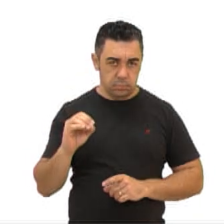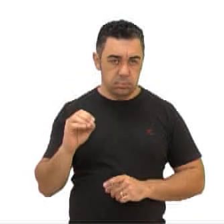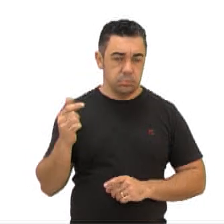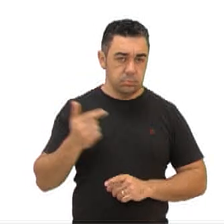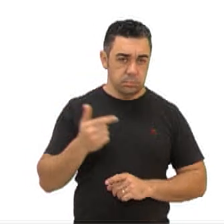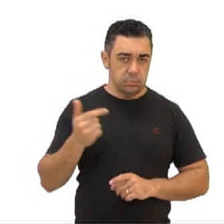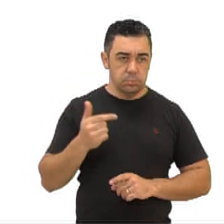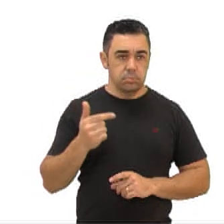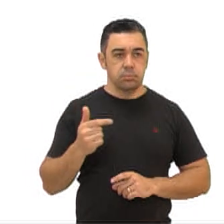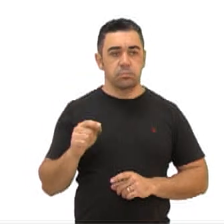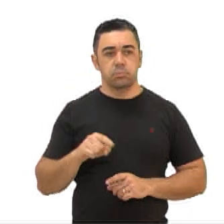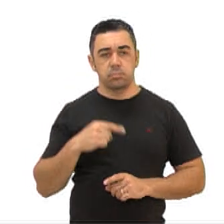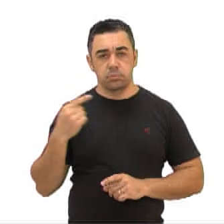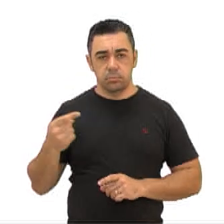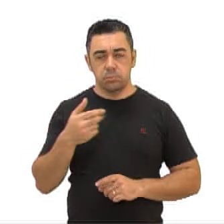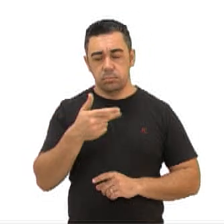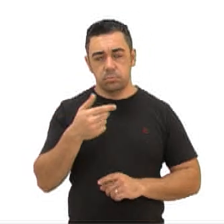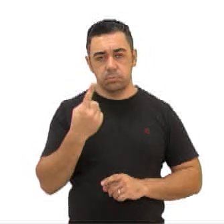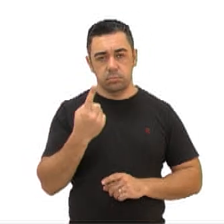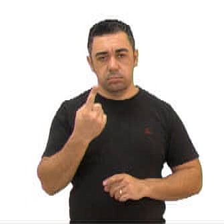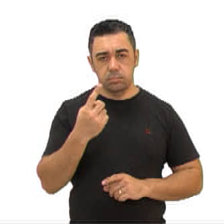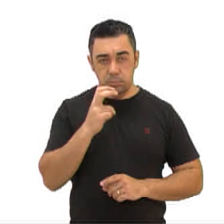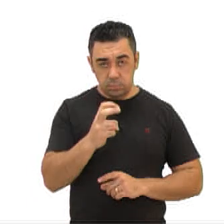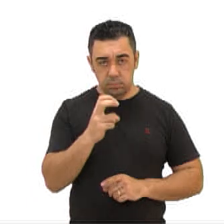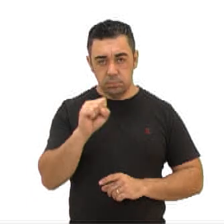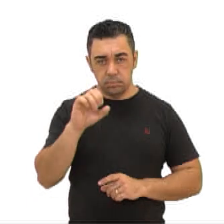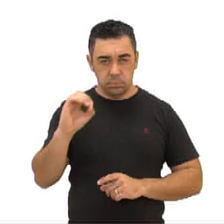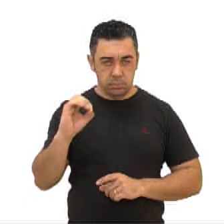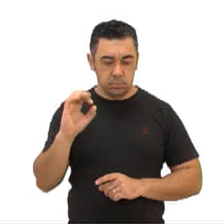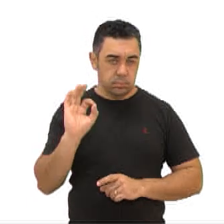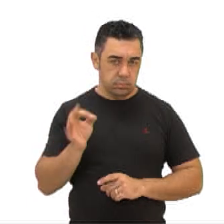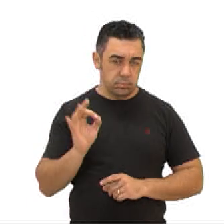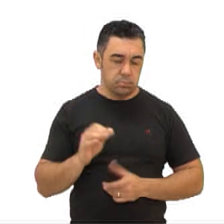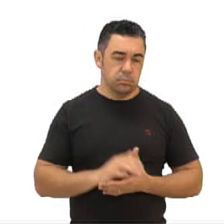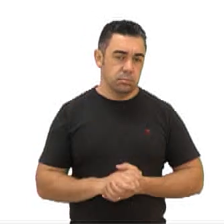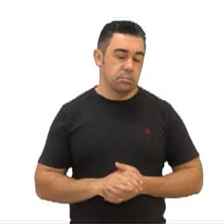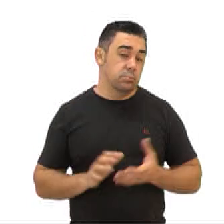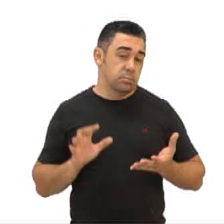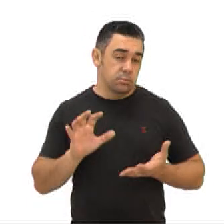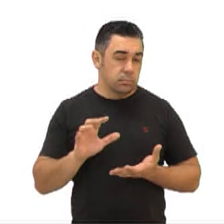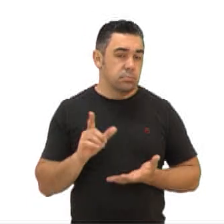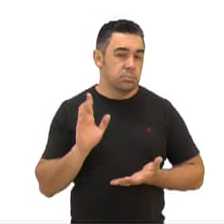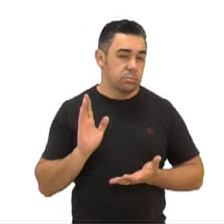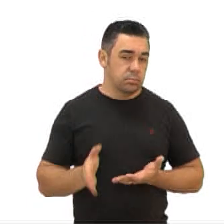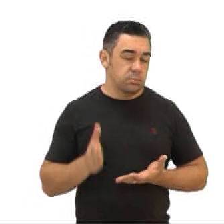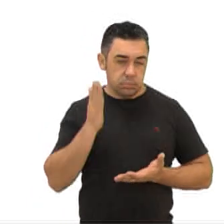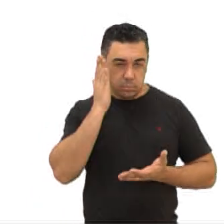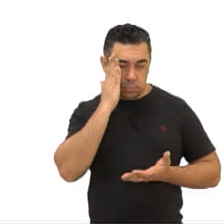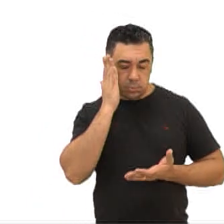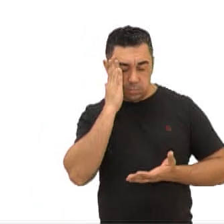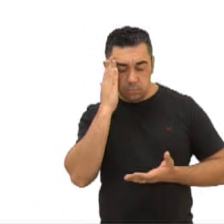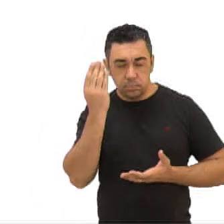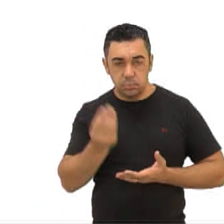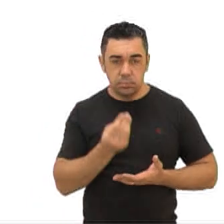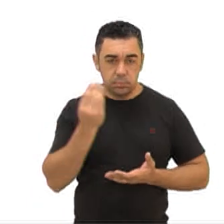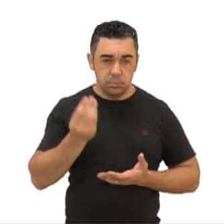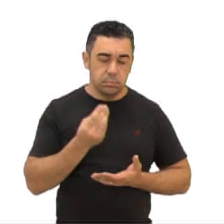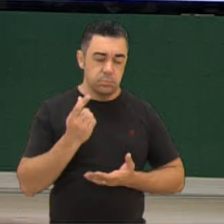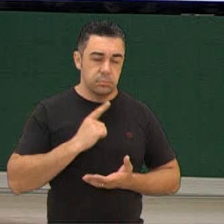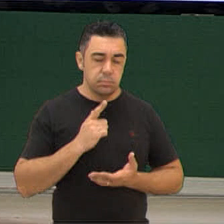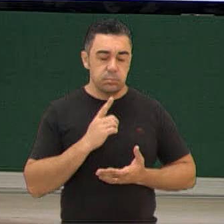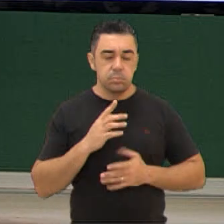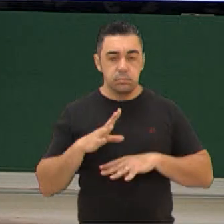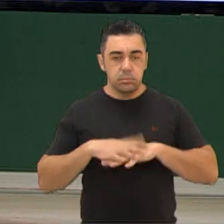segunda caixa e o total 580 laranjas. Dessa maneira, você representa a